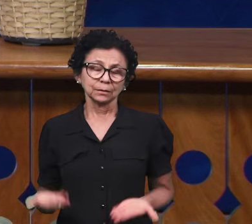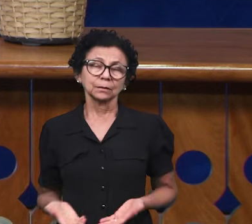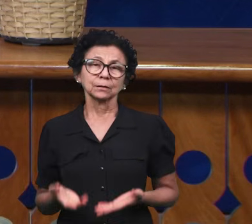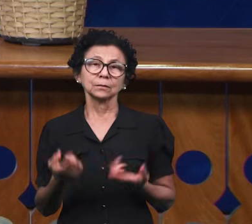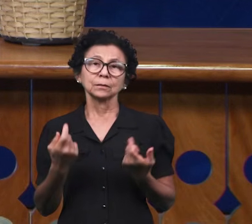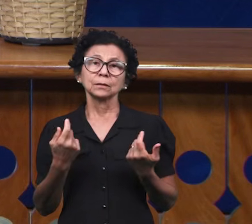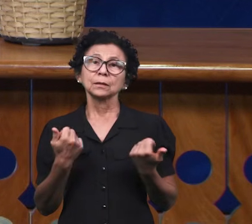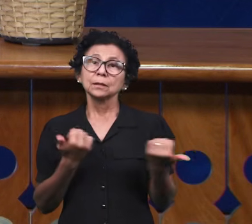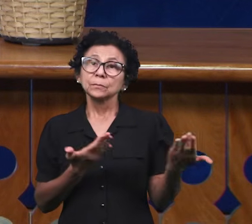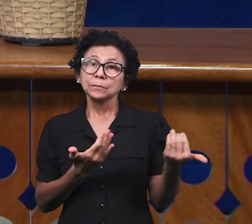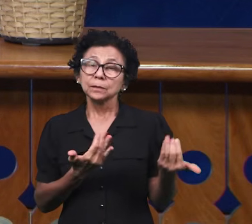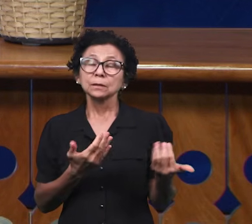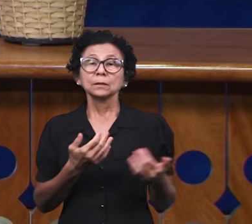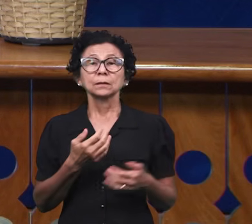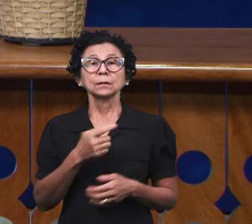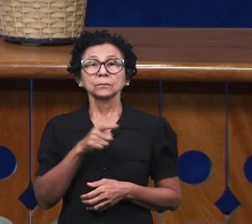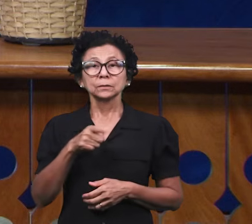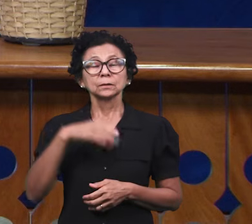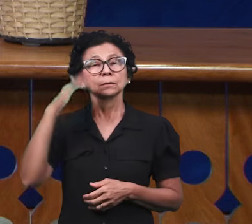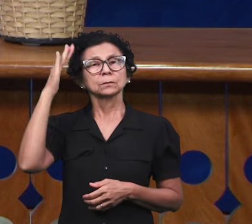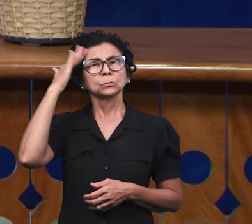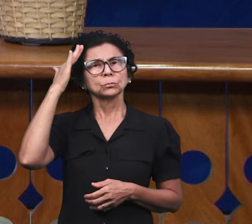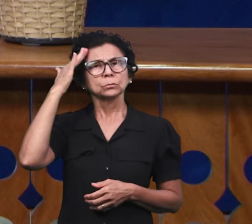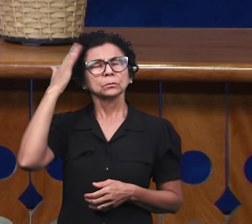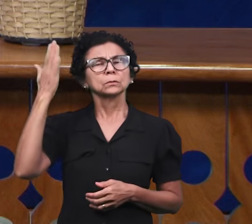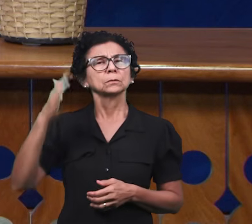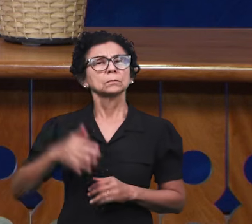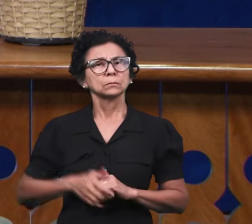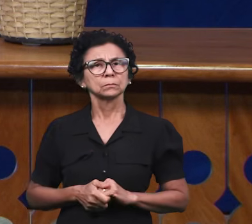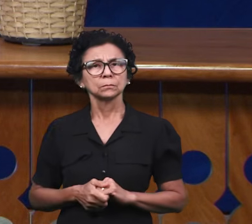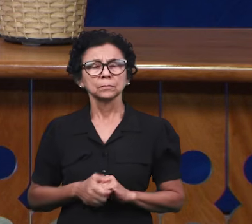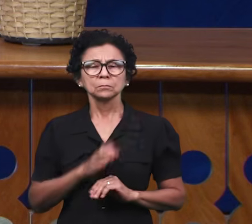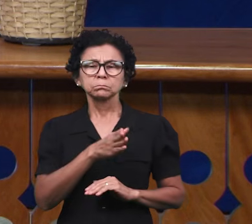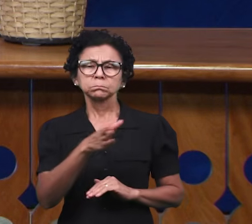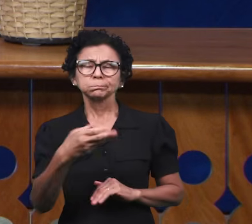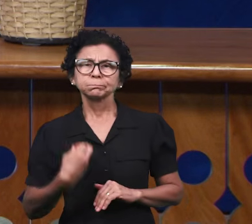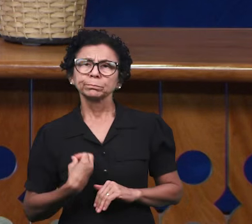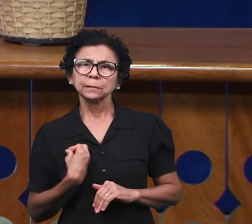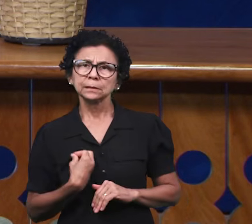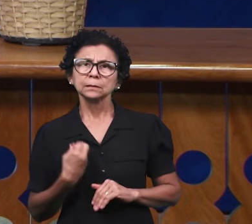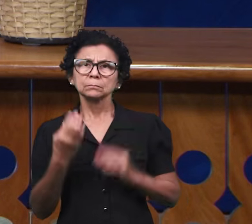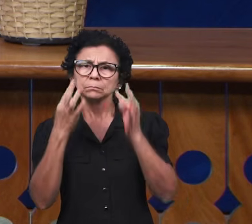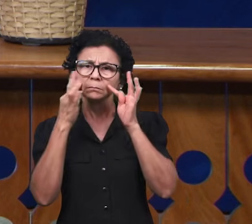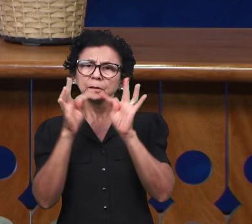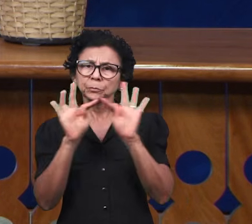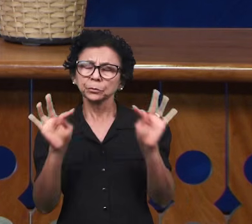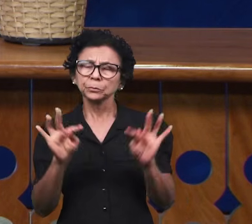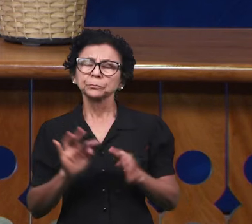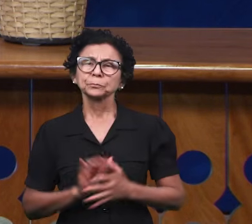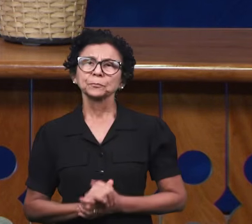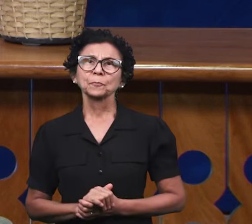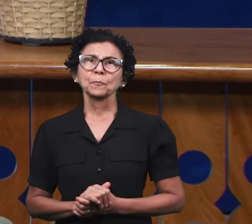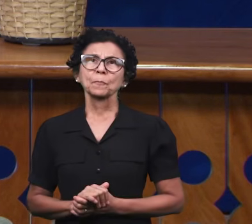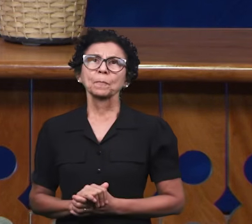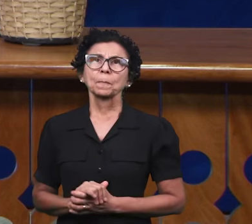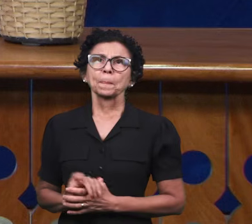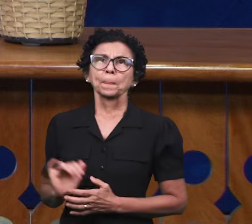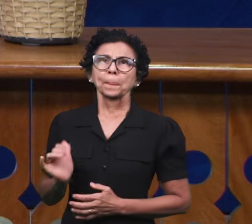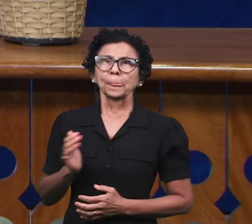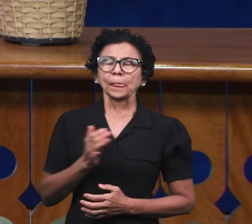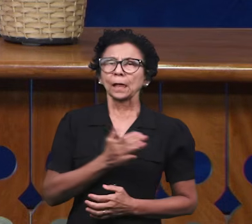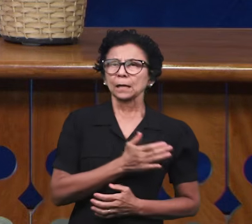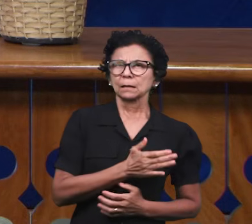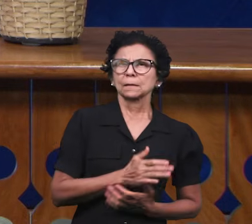compreender isso a cada dia, em cada momento, onde ele estiver. Então, meus irmãos, a salvação, as etapas da salvação já